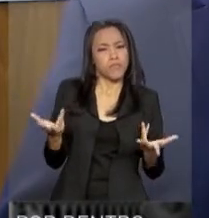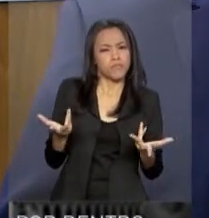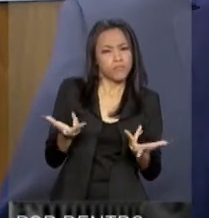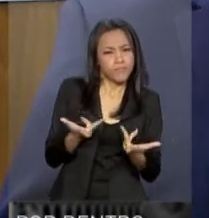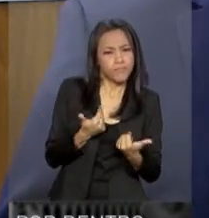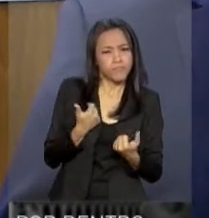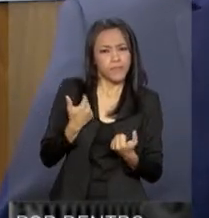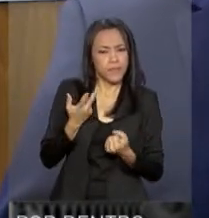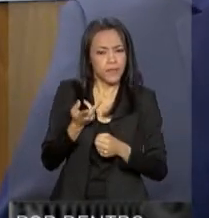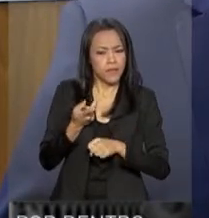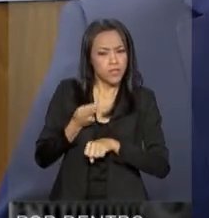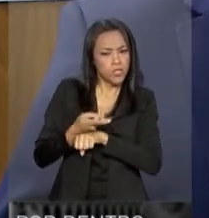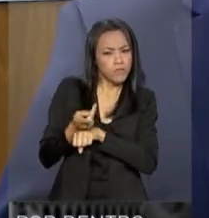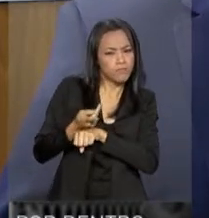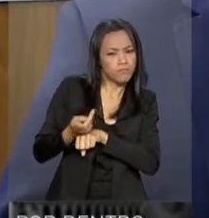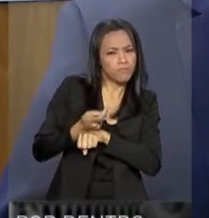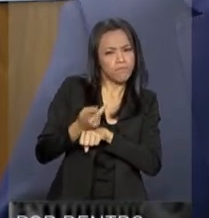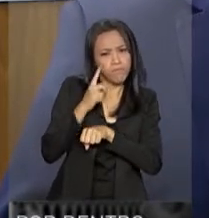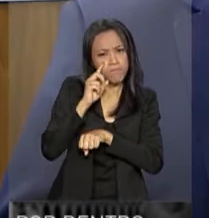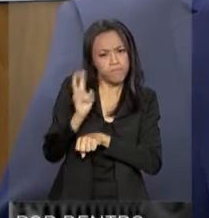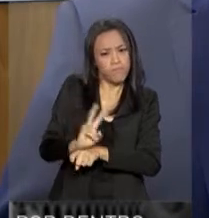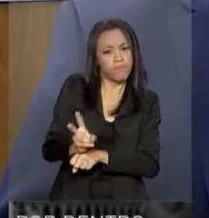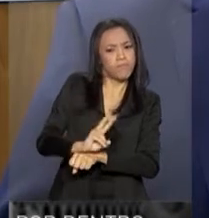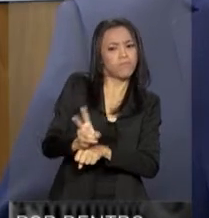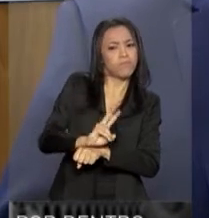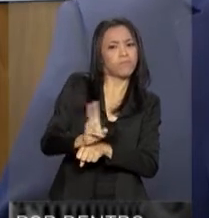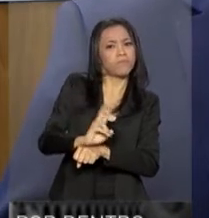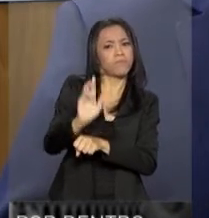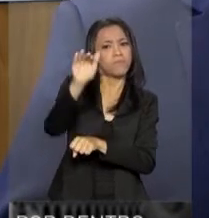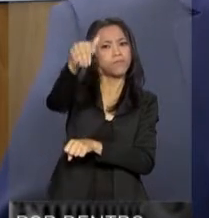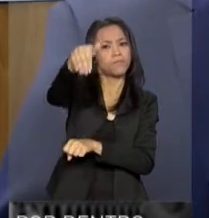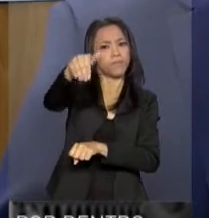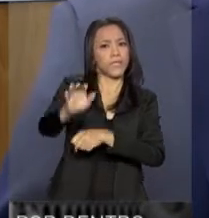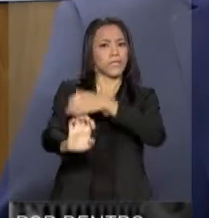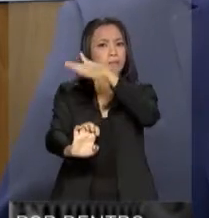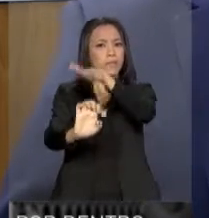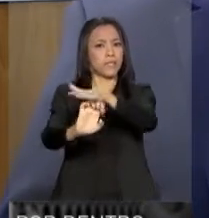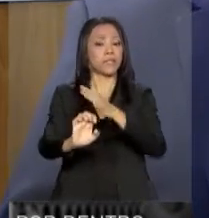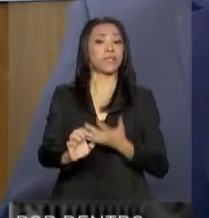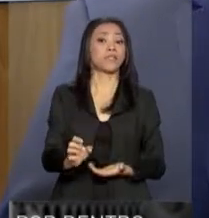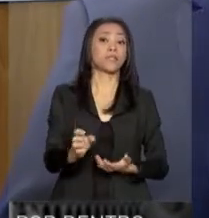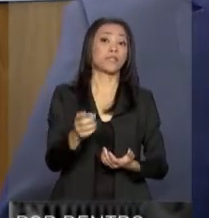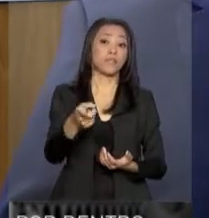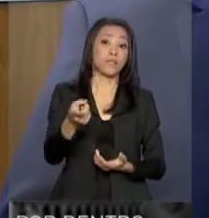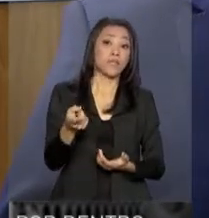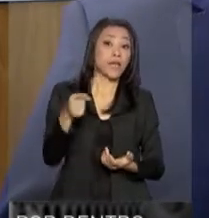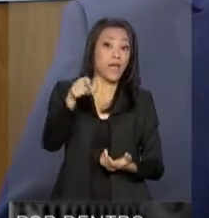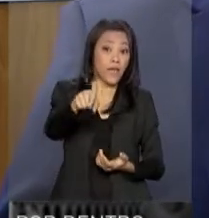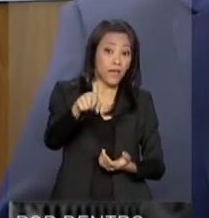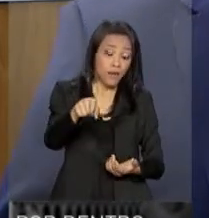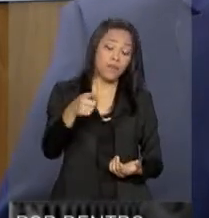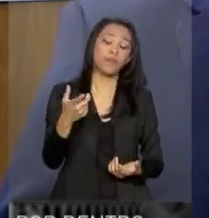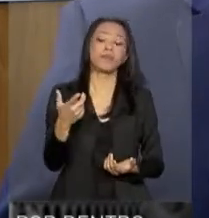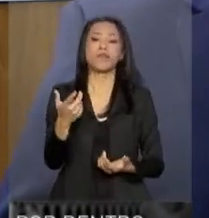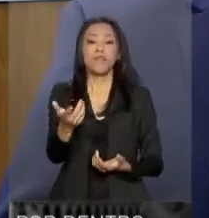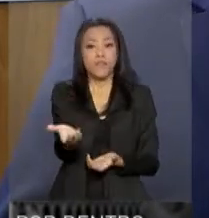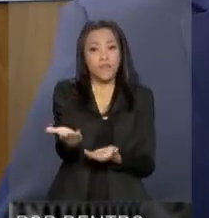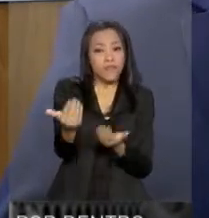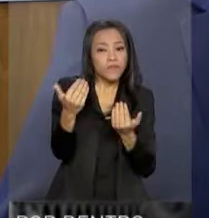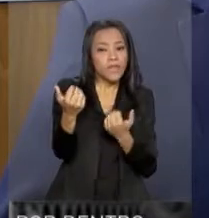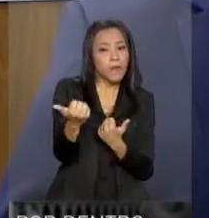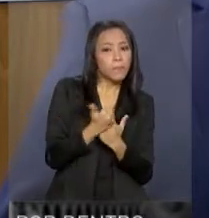investigativa que nossa capacidade de investigação trazem novas pessoas a empresa sai de um perfil de defesa para um perfil de